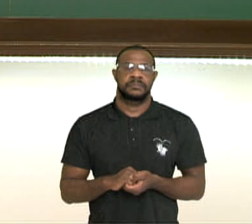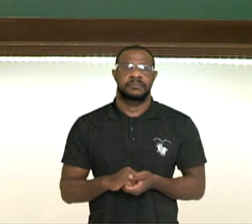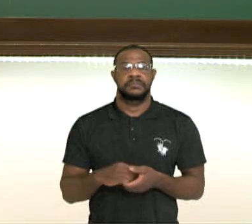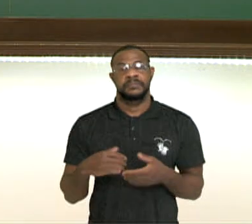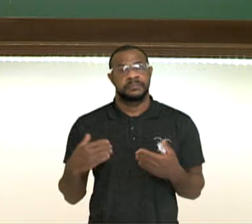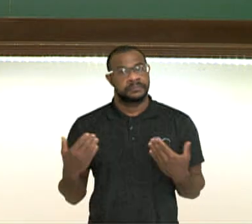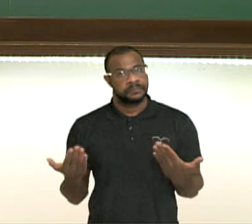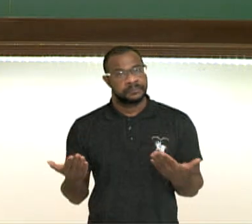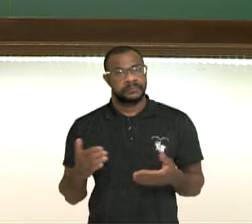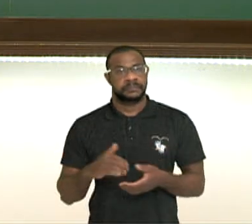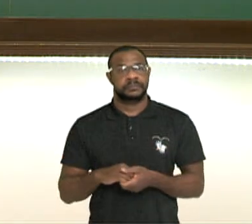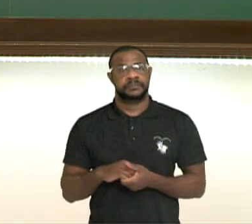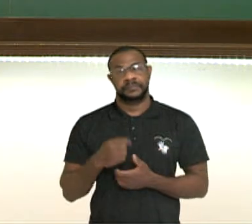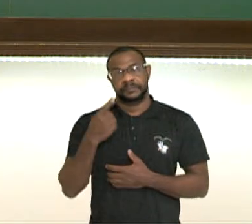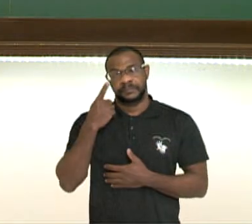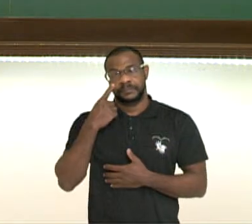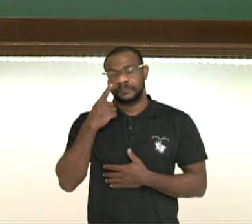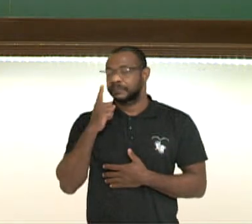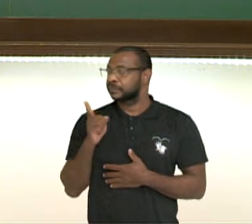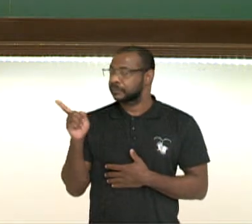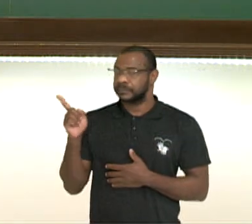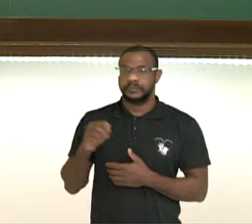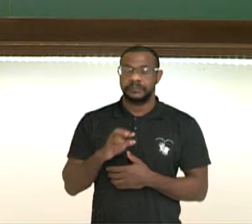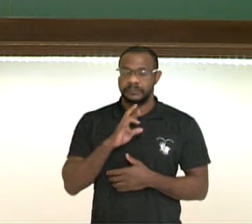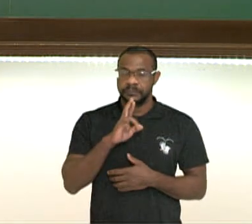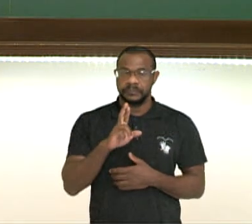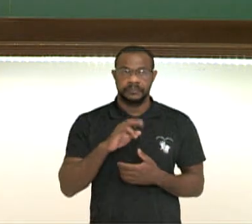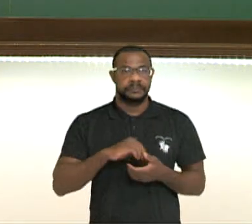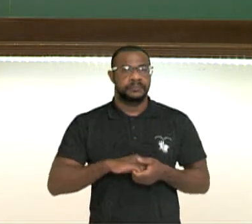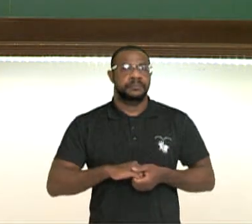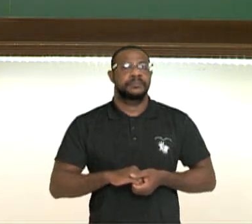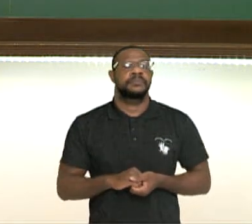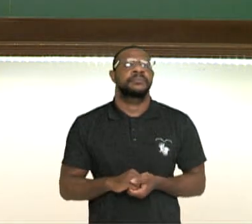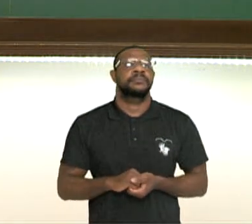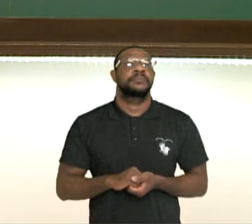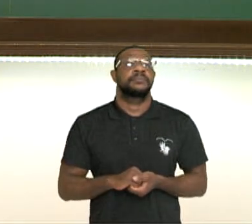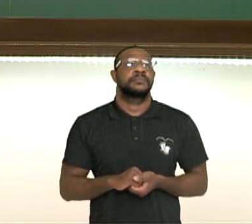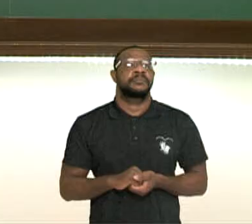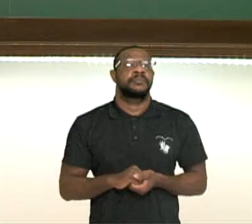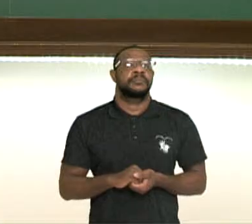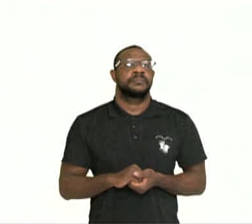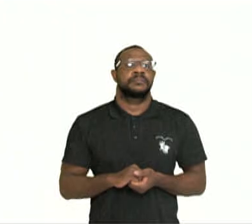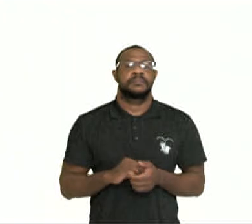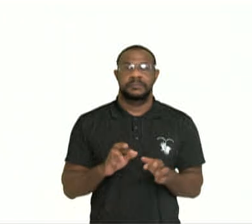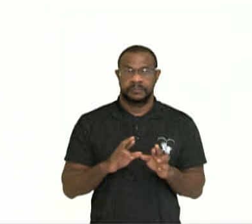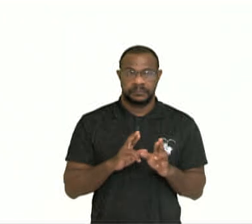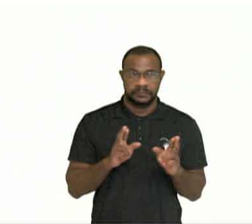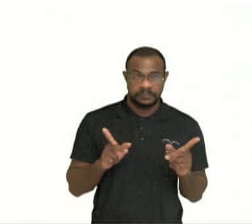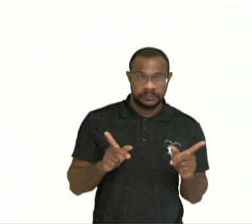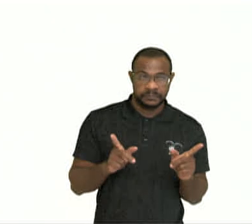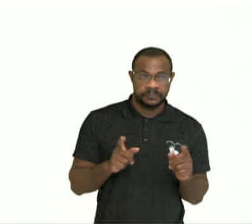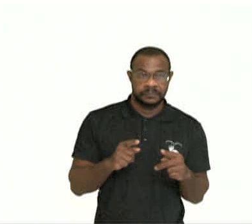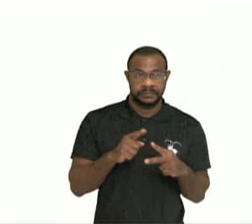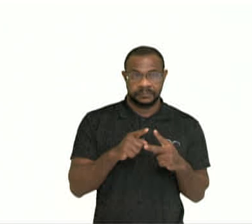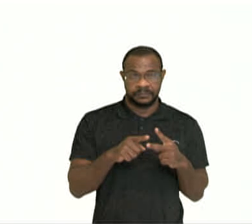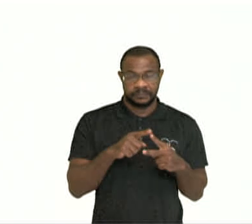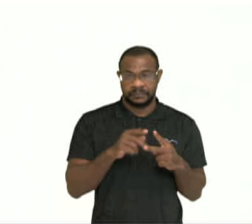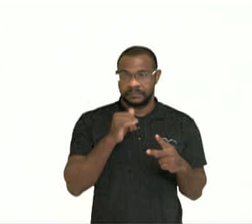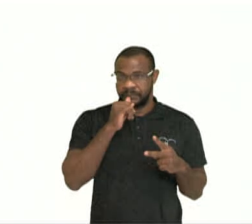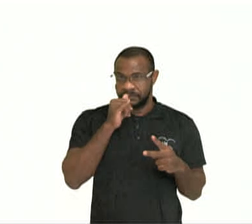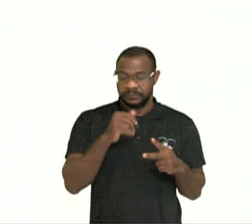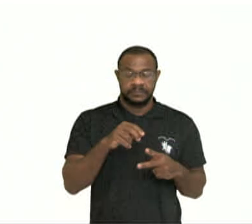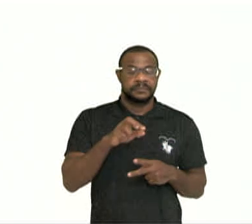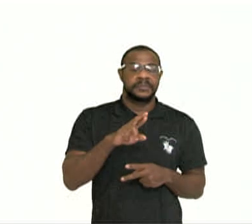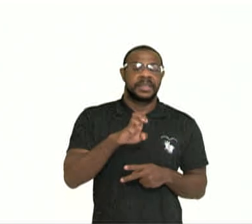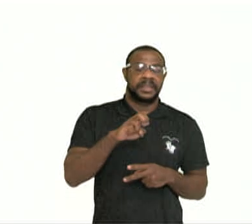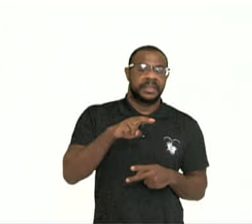Muito bem, vamos conferir aí a sua resposta com aquela que eu vou apresentar para você. Ó. A diferença entre as fontes de energia renováveis e